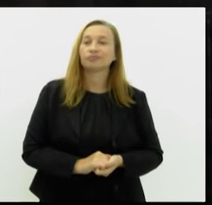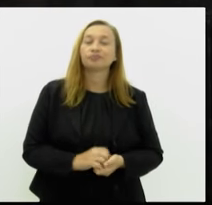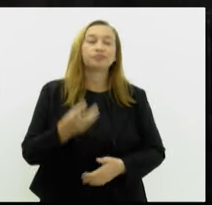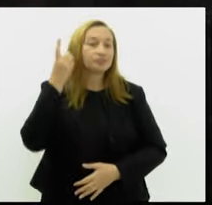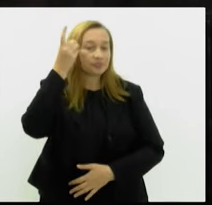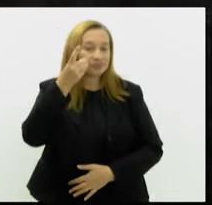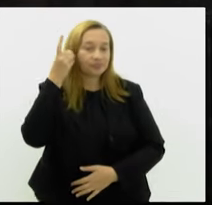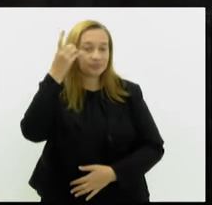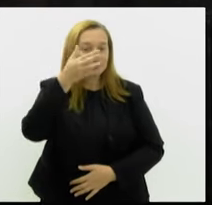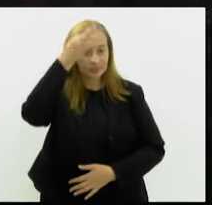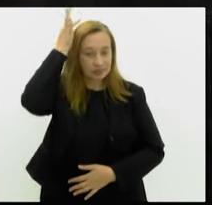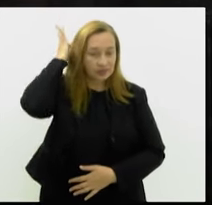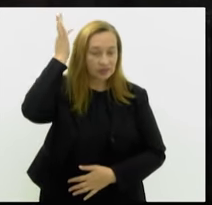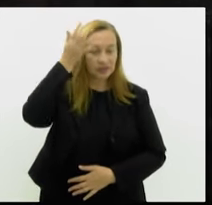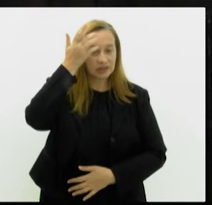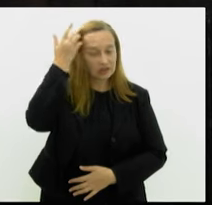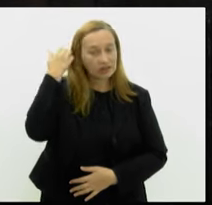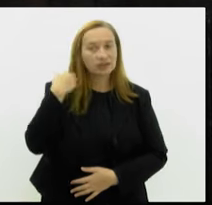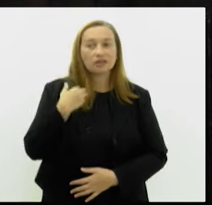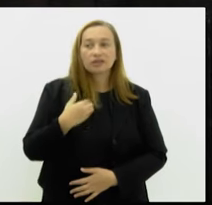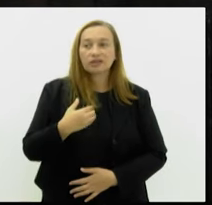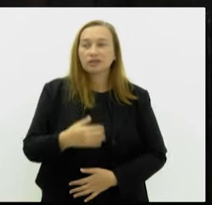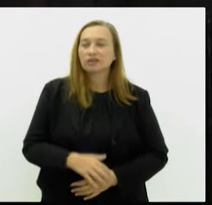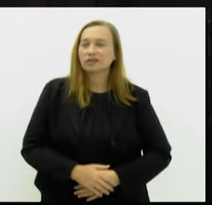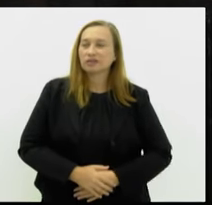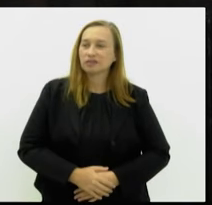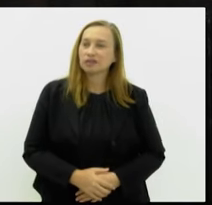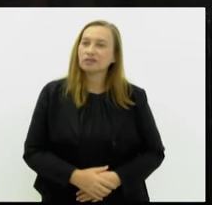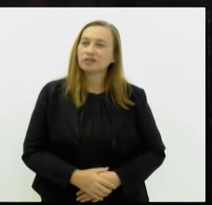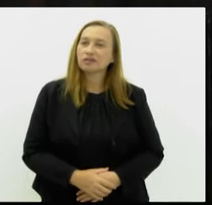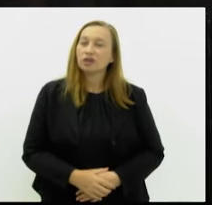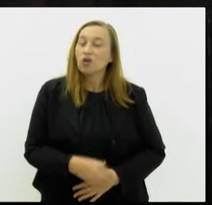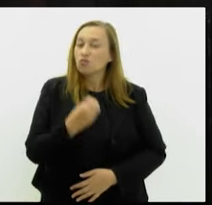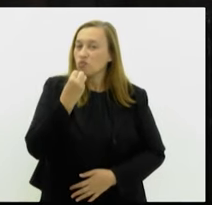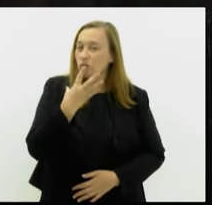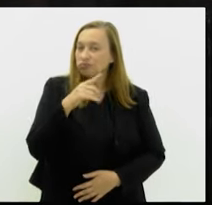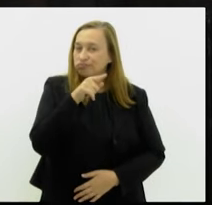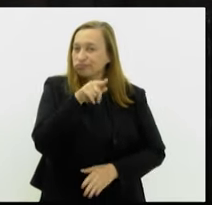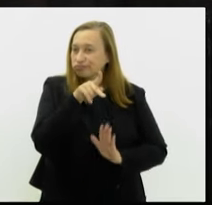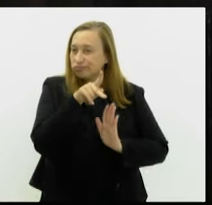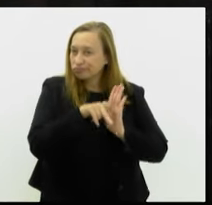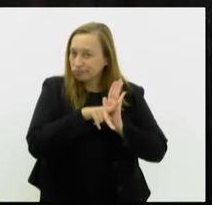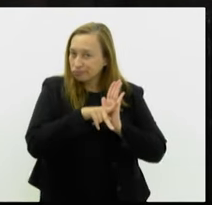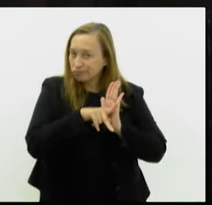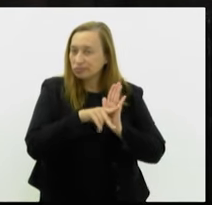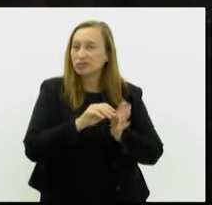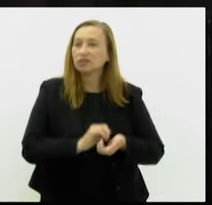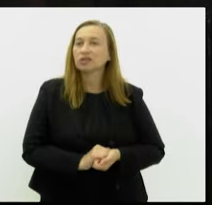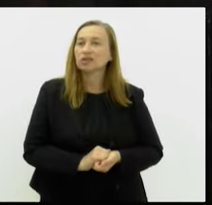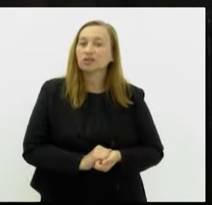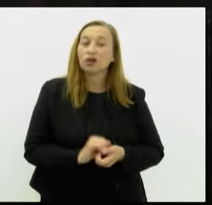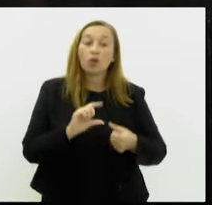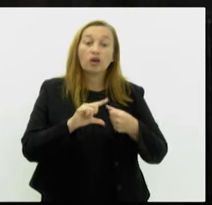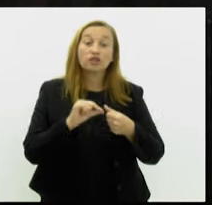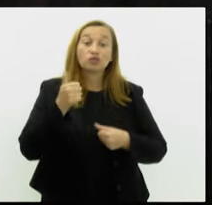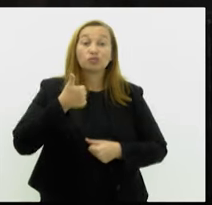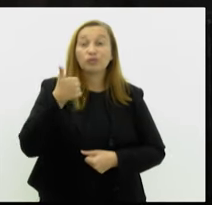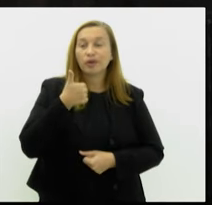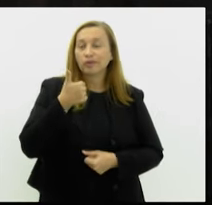deputado Fred Pacheco, o bom desse projeto é o artigo